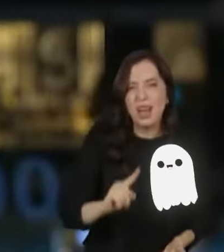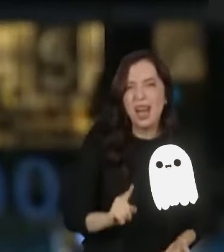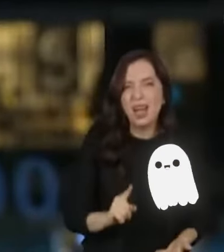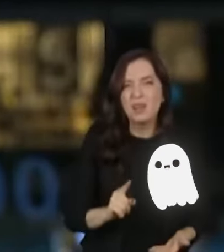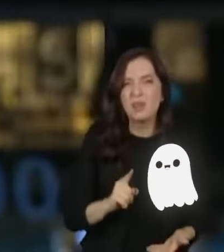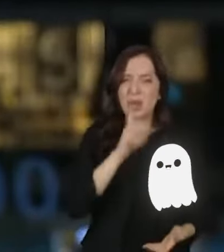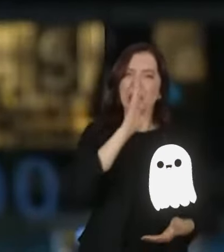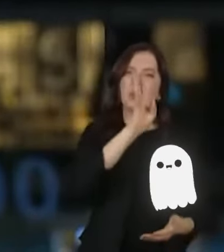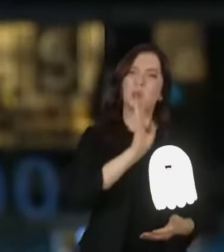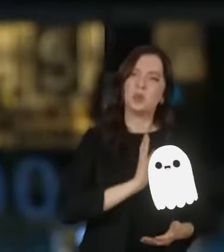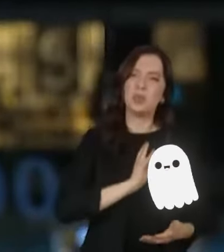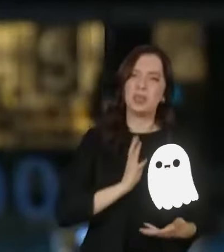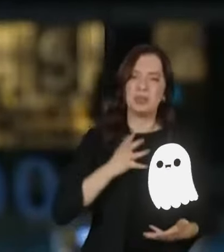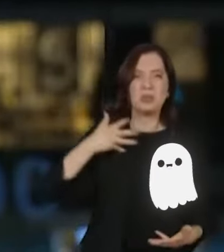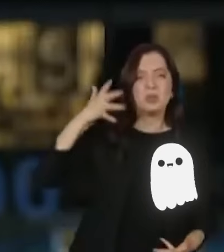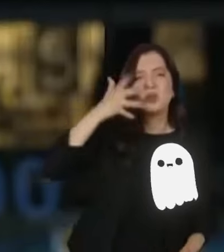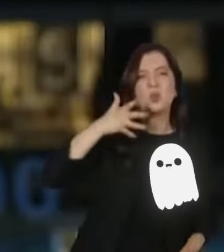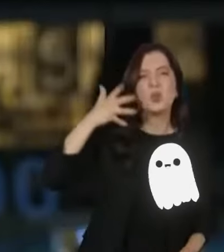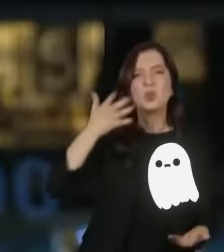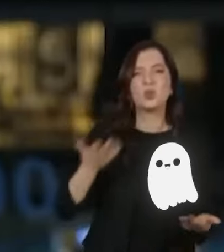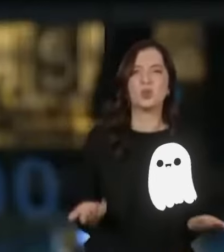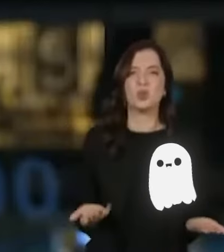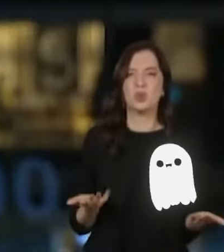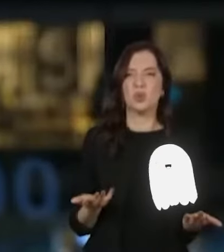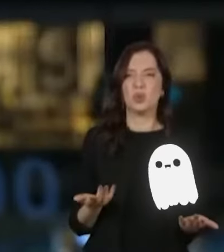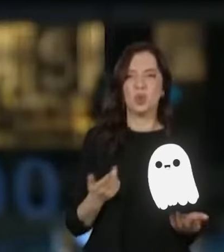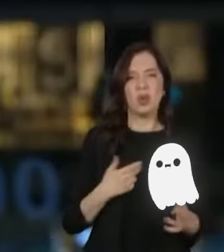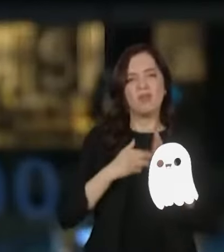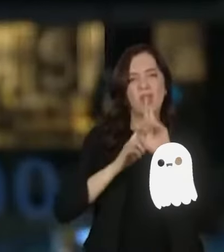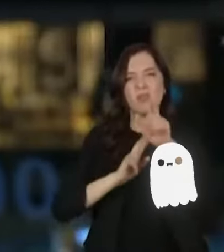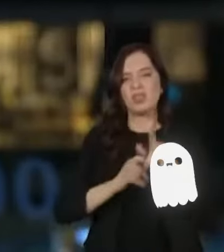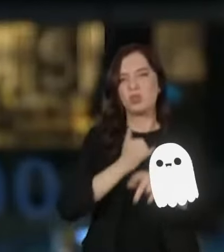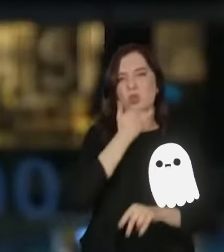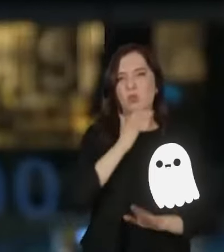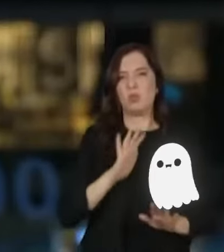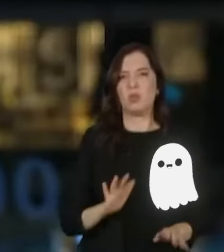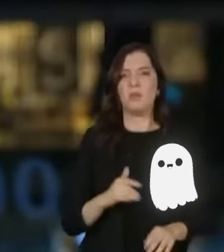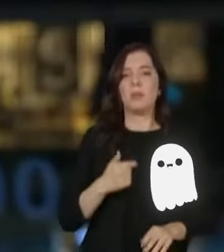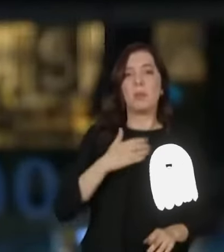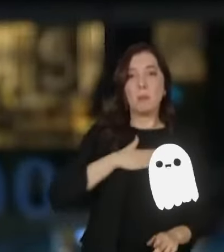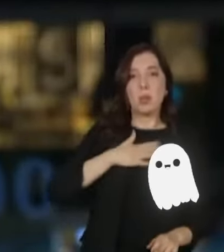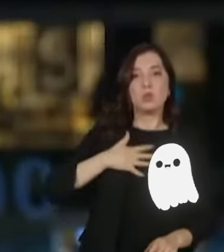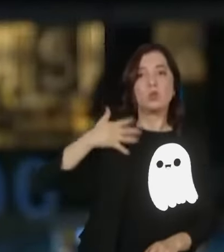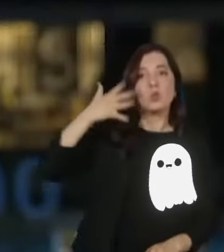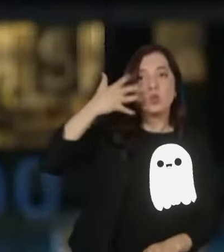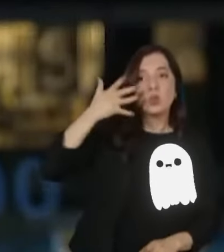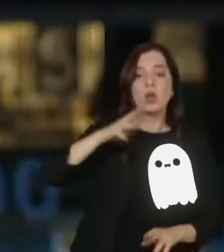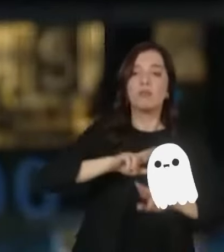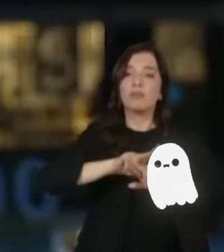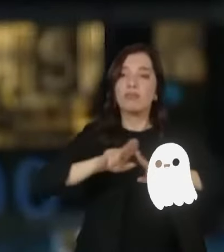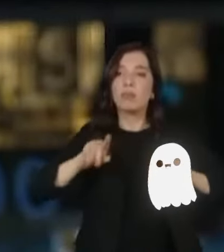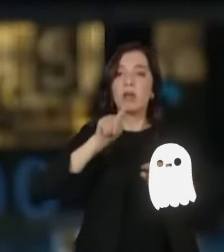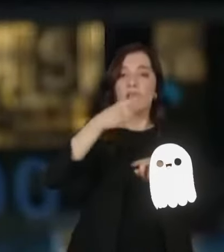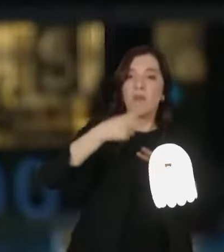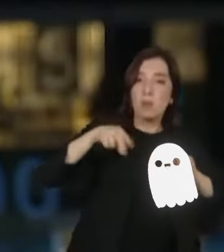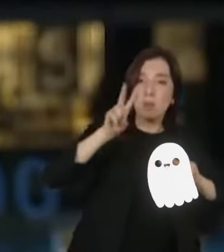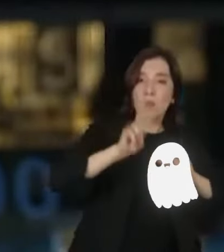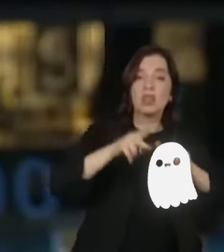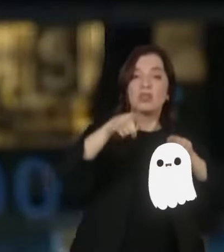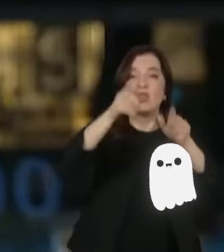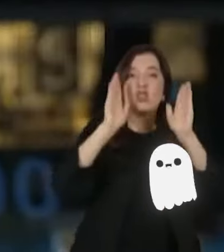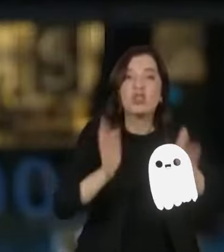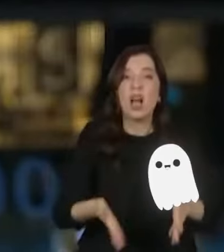do jeito que você acusa, eu não. Todos nós estamos falando aqui de uma condenação sua em trânsito julgado, que você foi